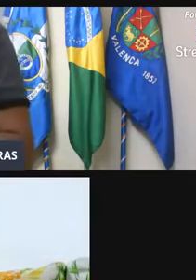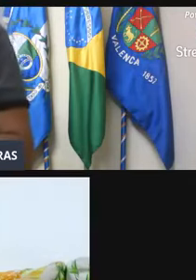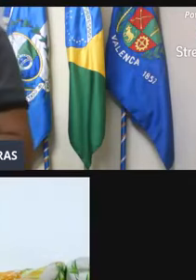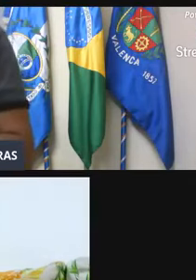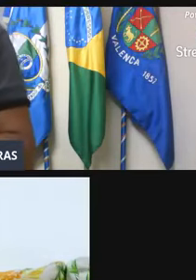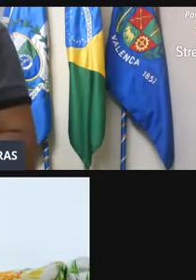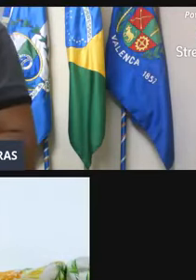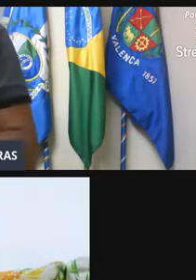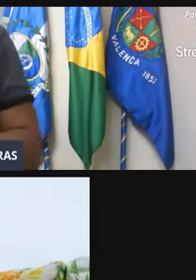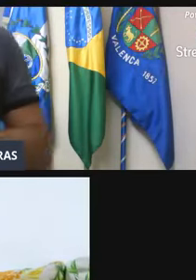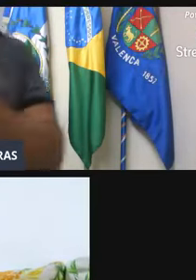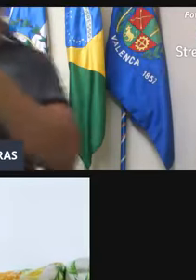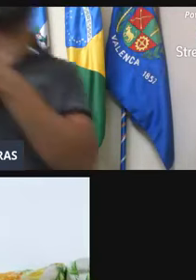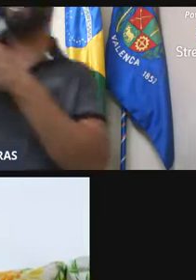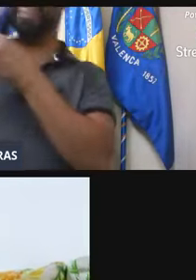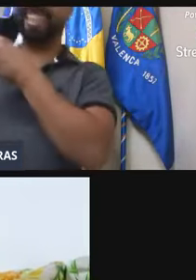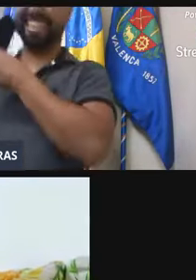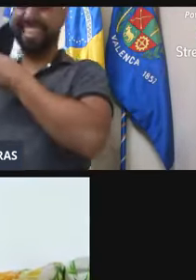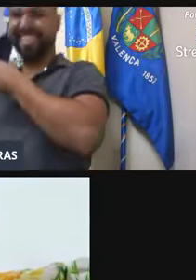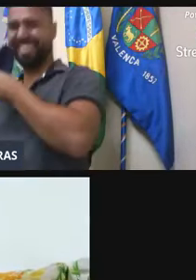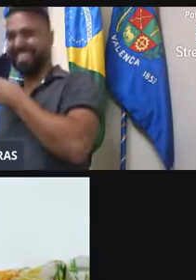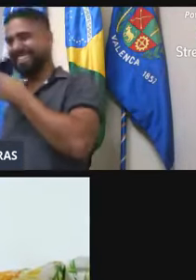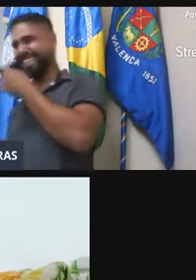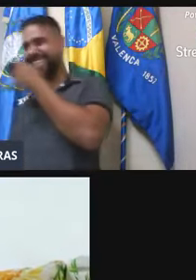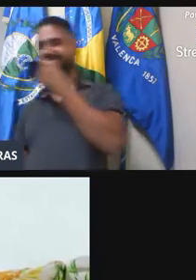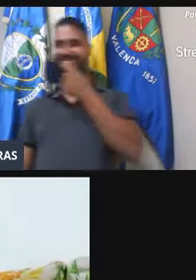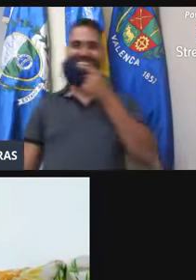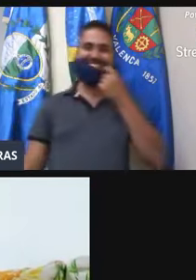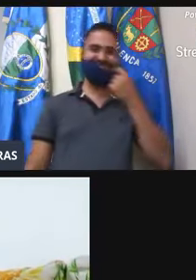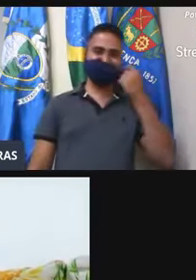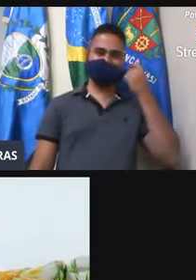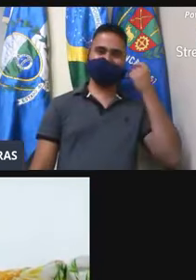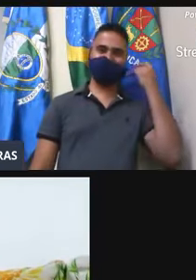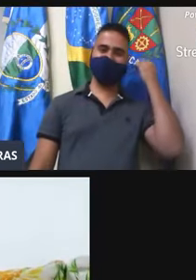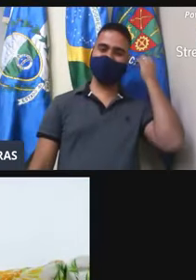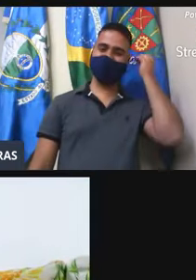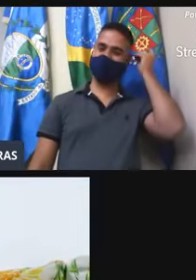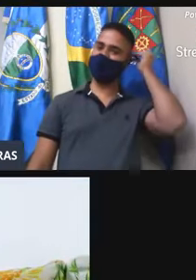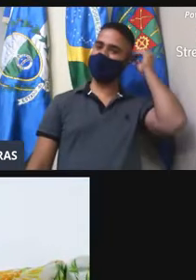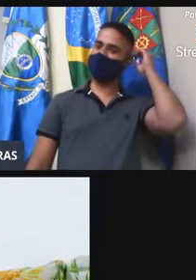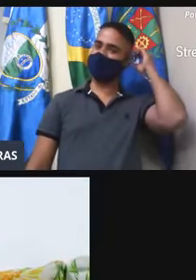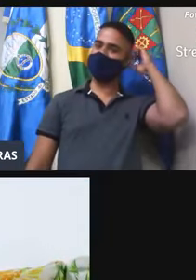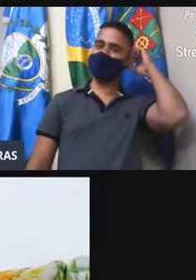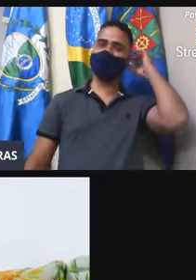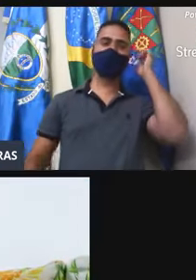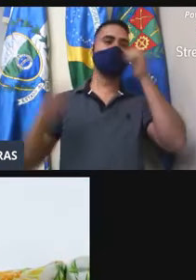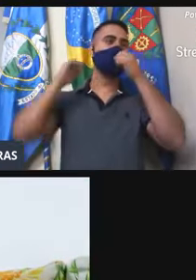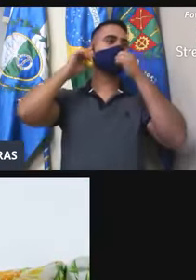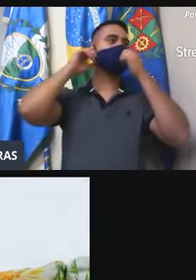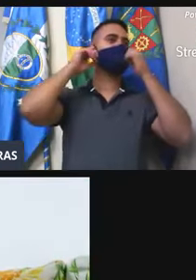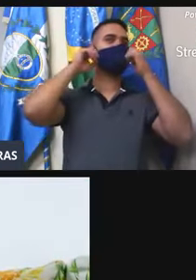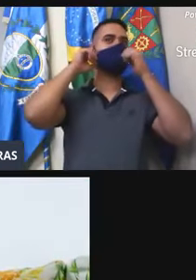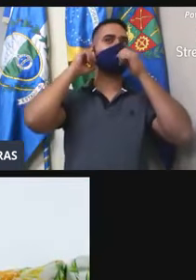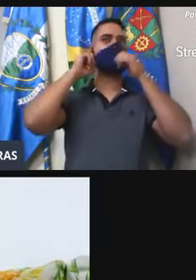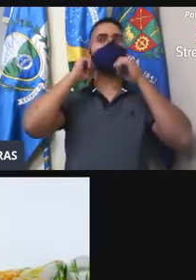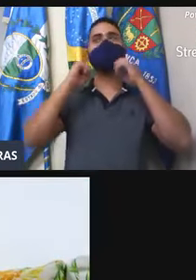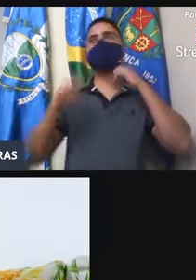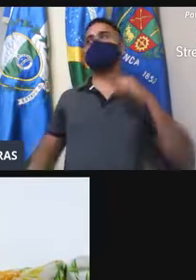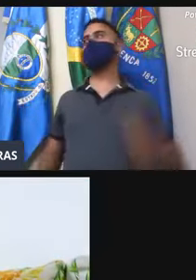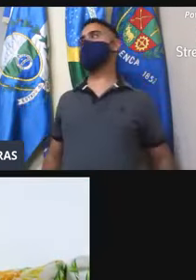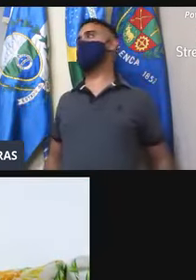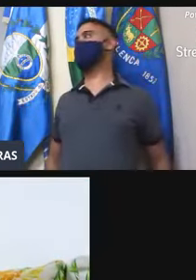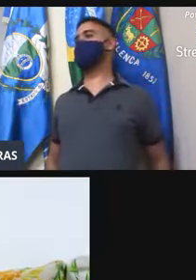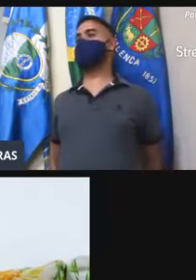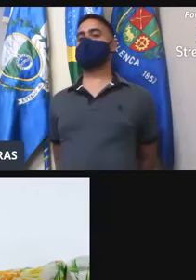Pena. Pedro Paulo Magalhães Graça, aprovo. Professor Rafael. Aprovo. E Silvio Rogério Pitada Graça.